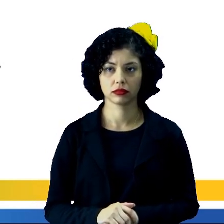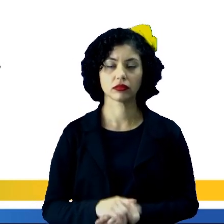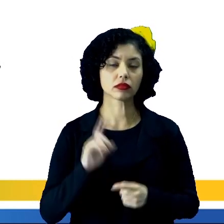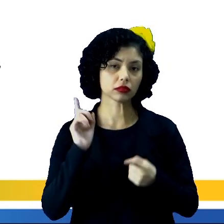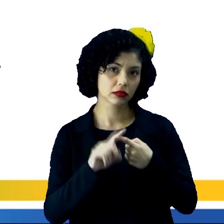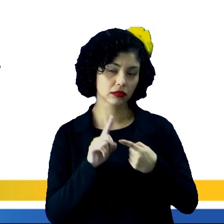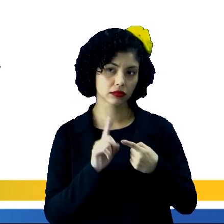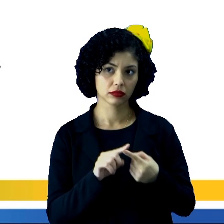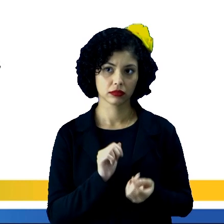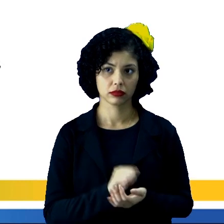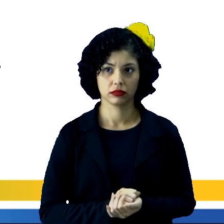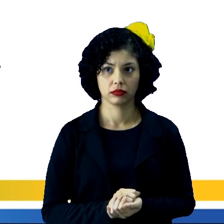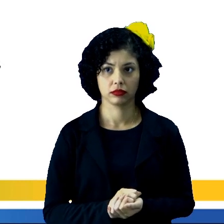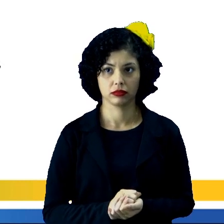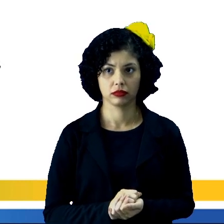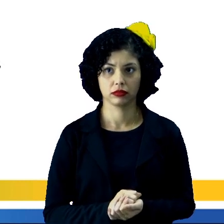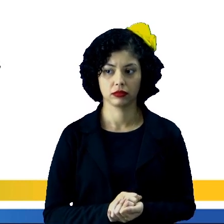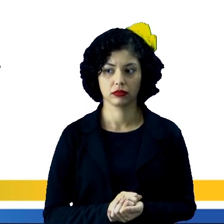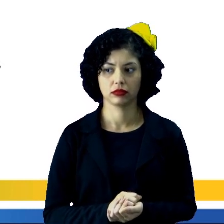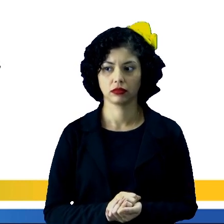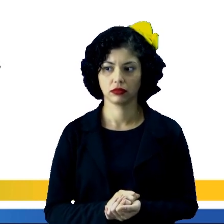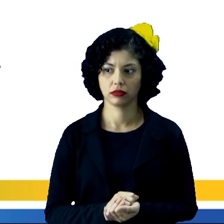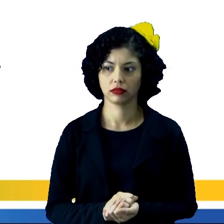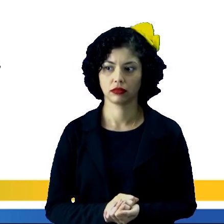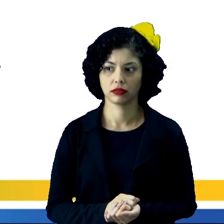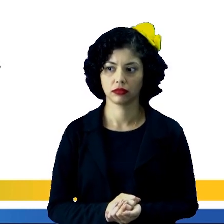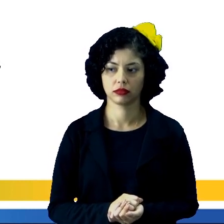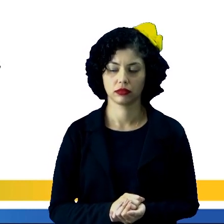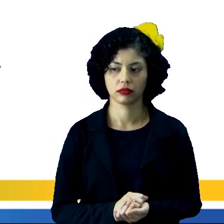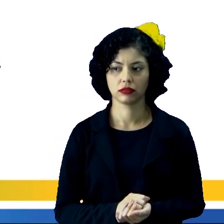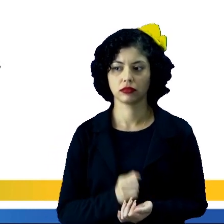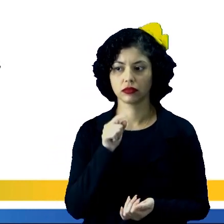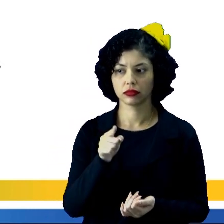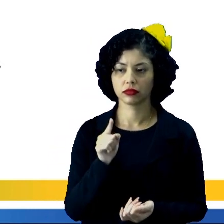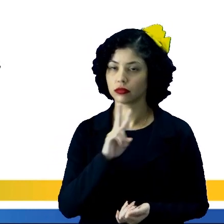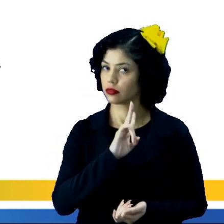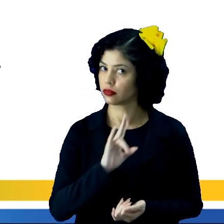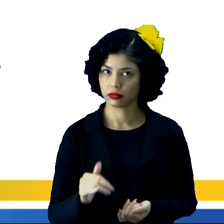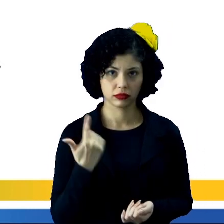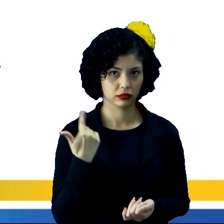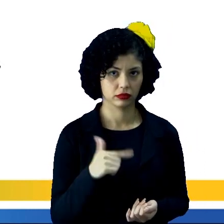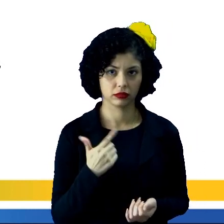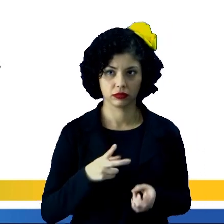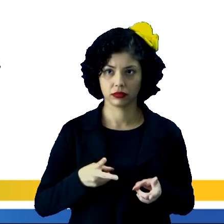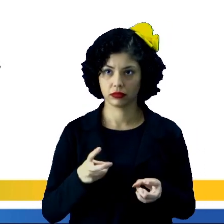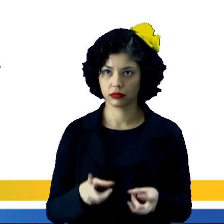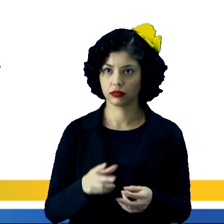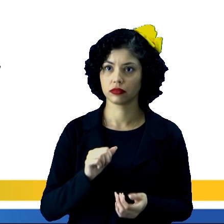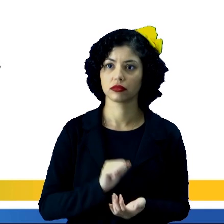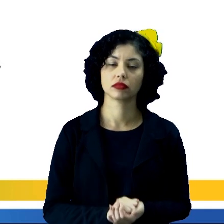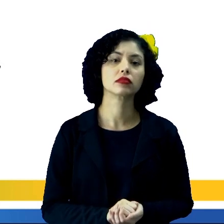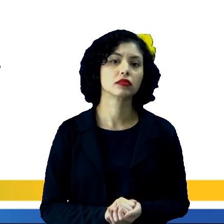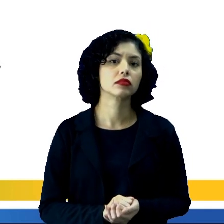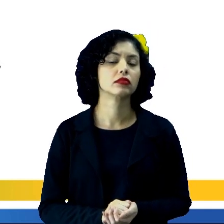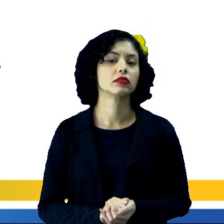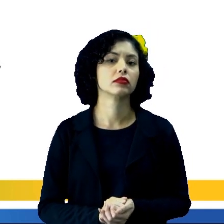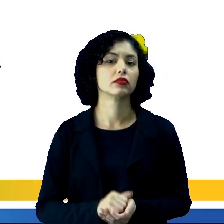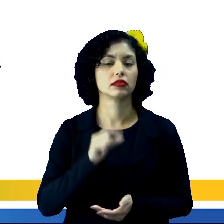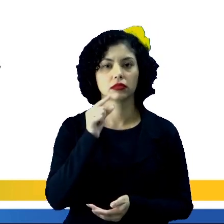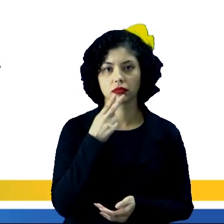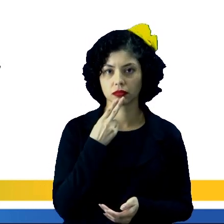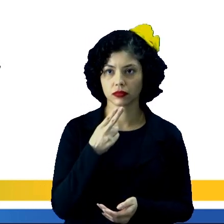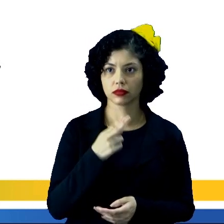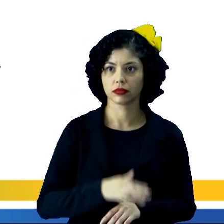A primeira, you won't get cancer unless you smoke. Você não vai adquirir câncer a menos que você